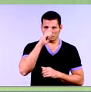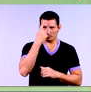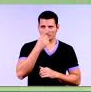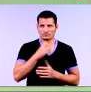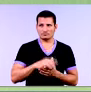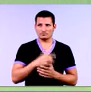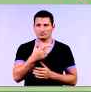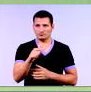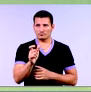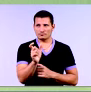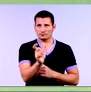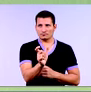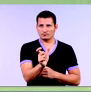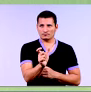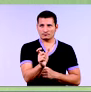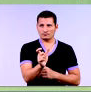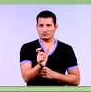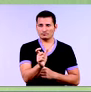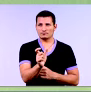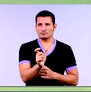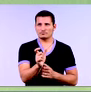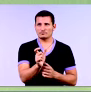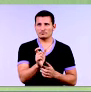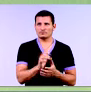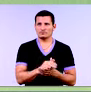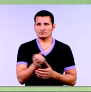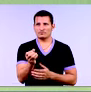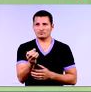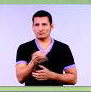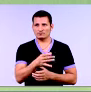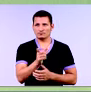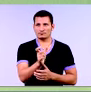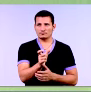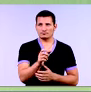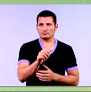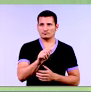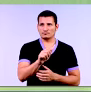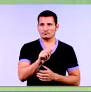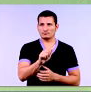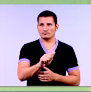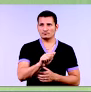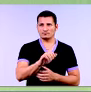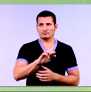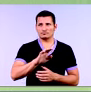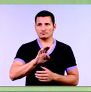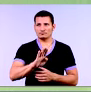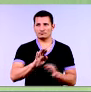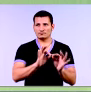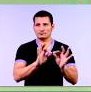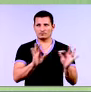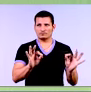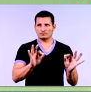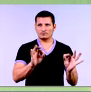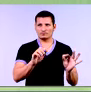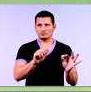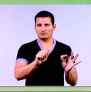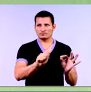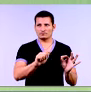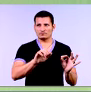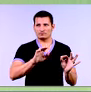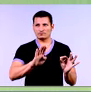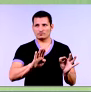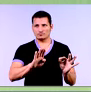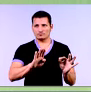outra variável. Observe aqui ao lado. Eu criei uma nova variável chamada resultado AB, ou seja, soma de A com